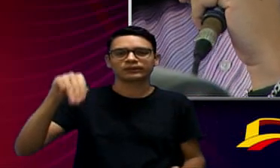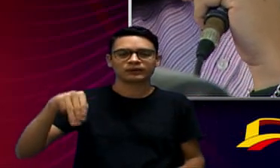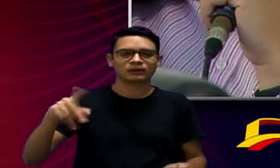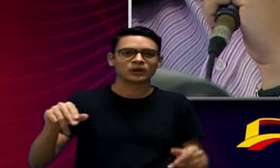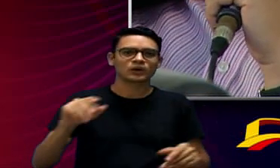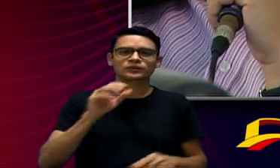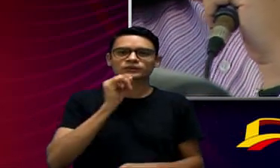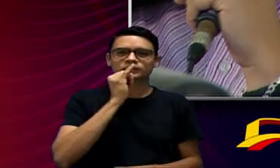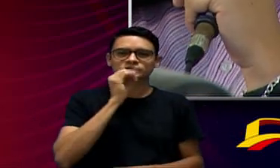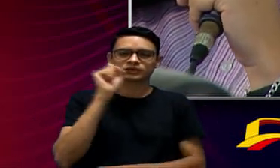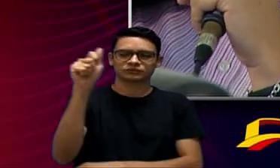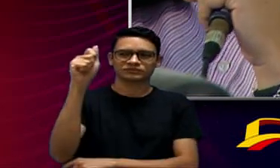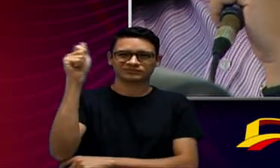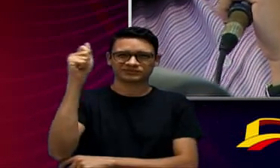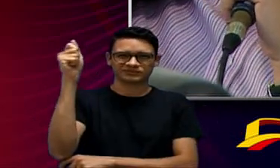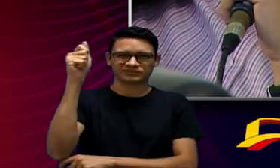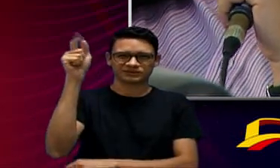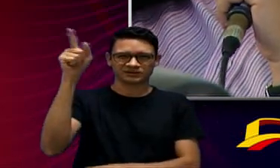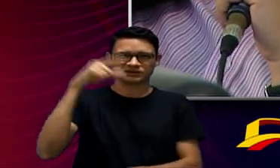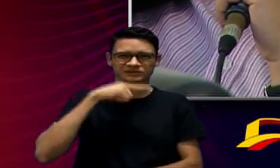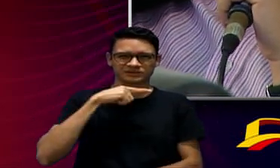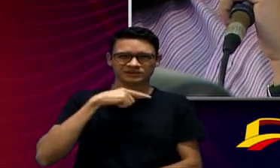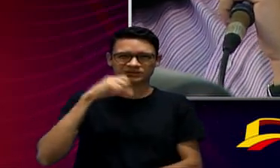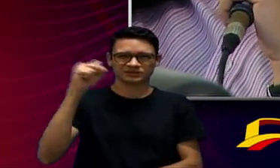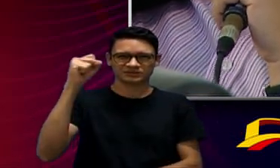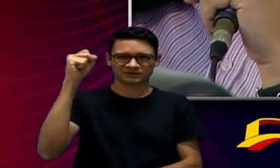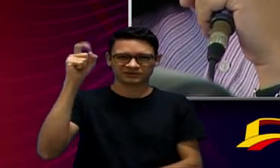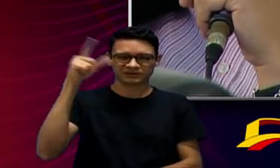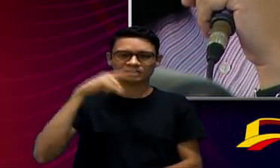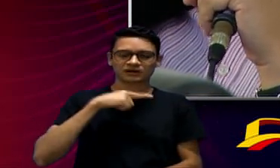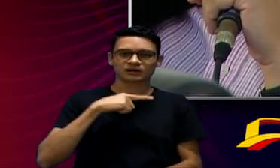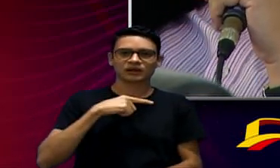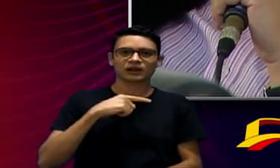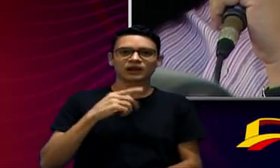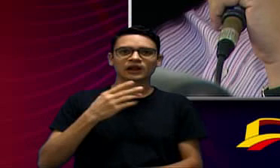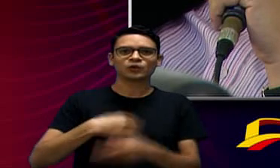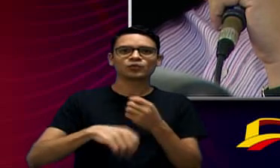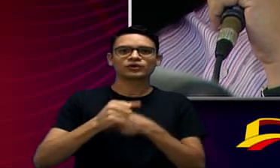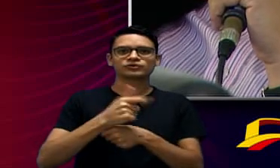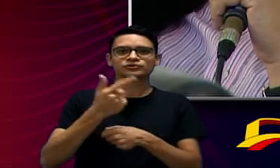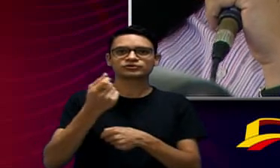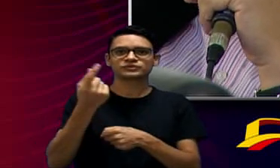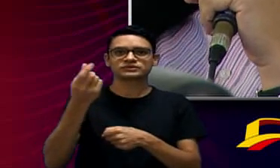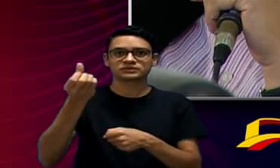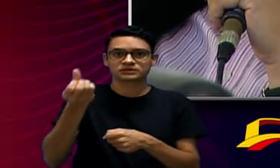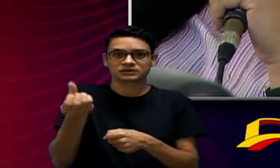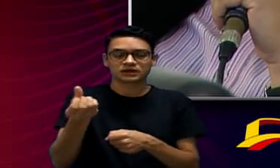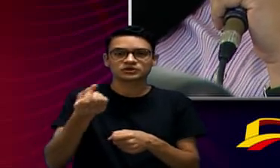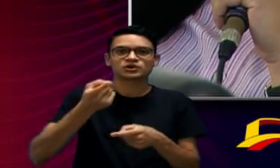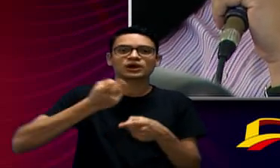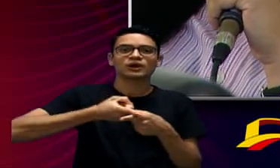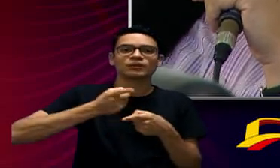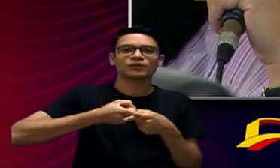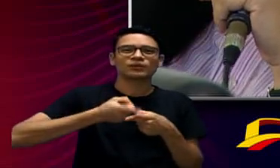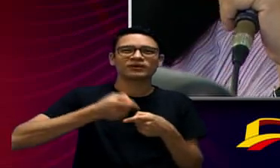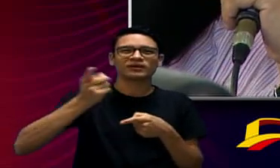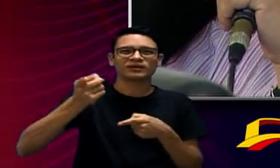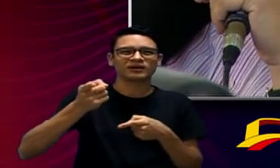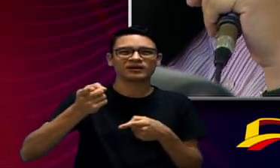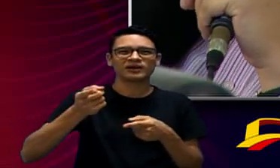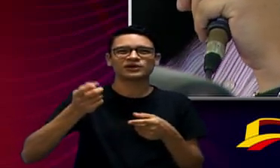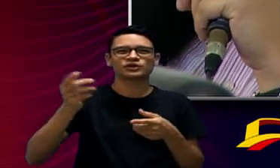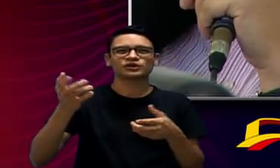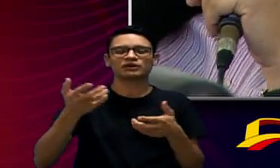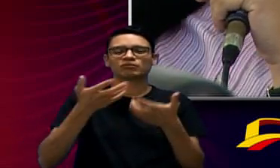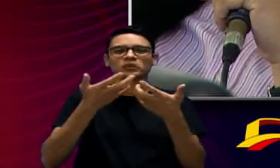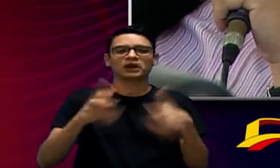do Sul, a cidade de Porto Alegre, por exemplo. 2016 foi considerada a capital mais violenta do Brasil. Sim. Por quê? Ninguém quer ser policial, brigadiano, que eles chamam